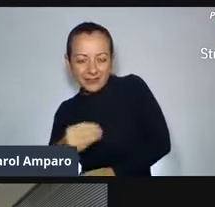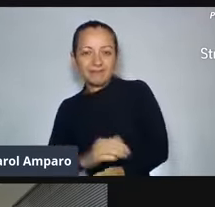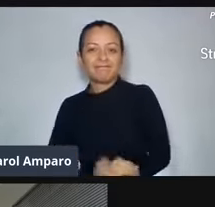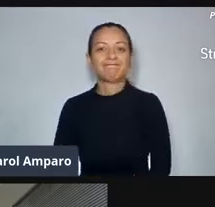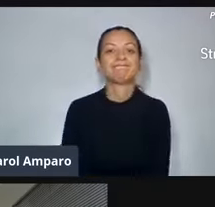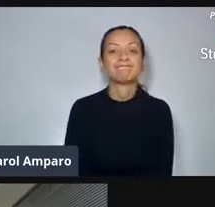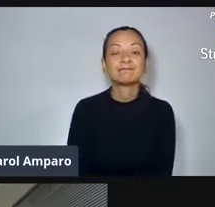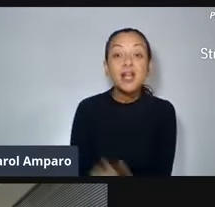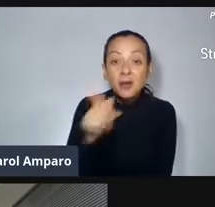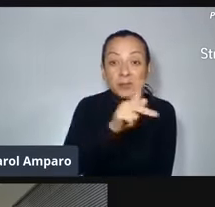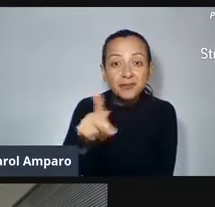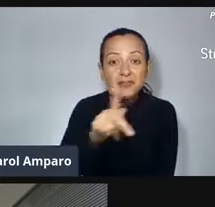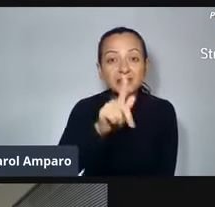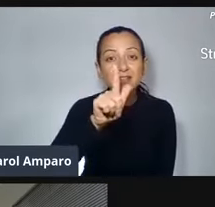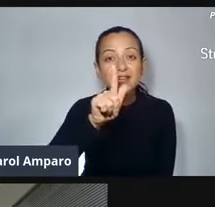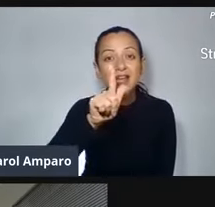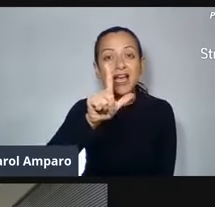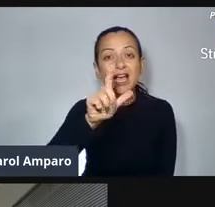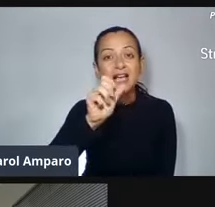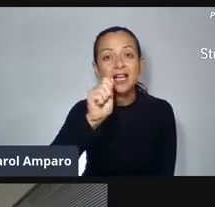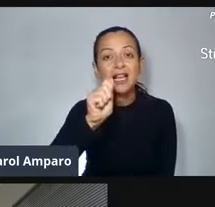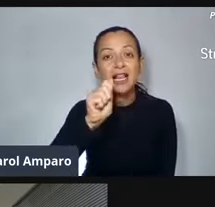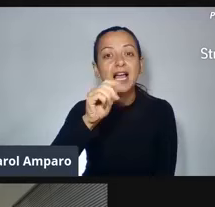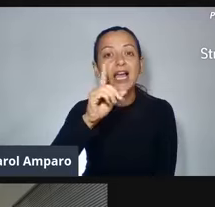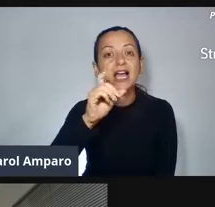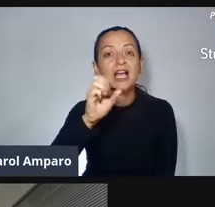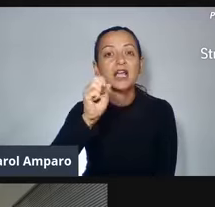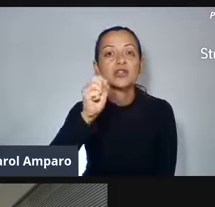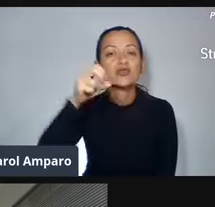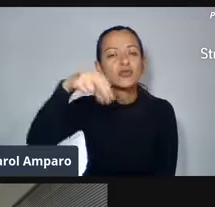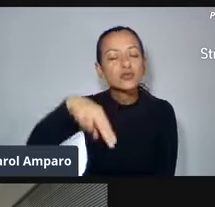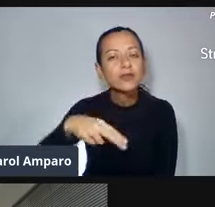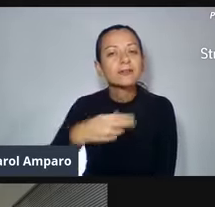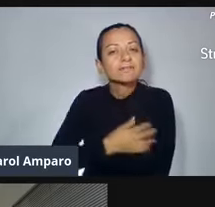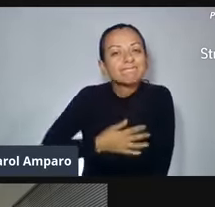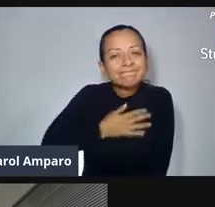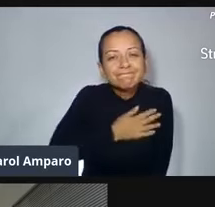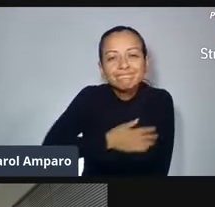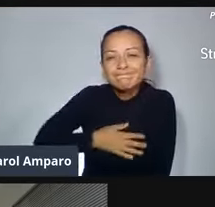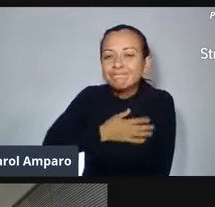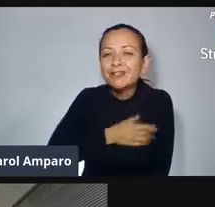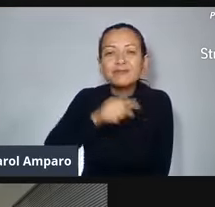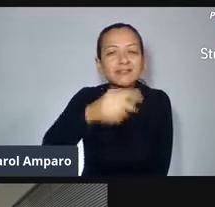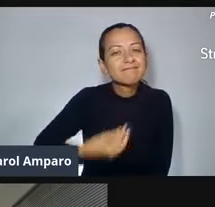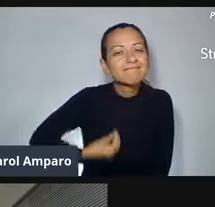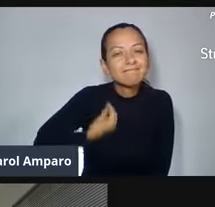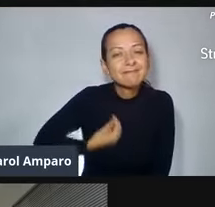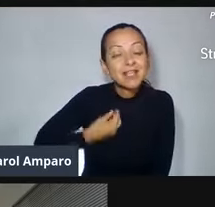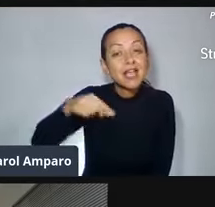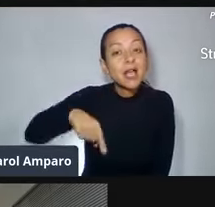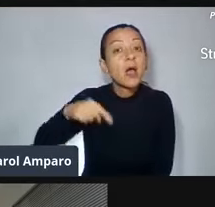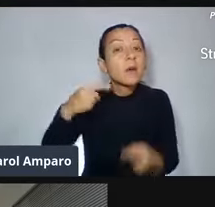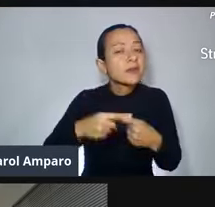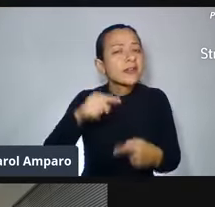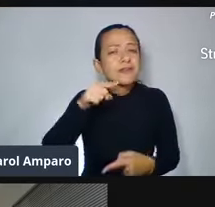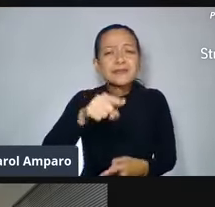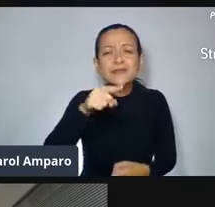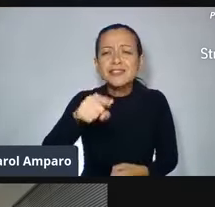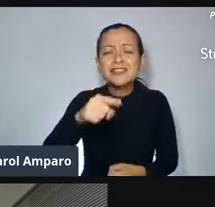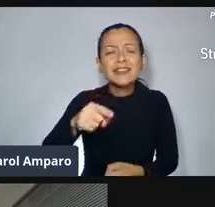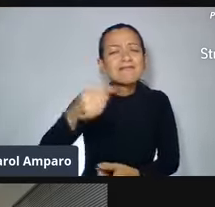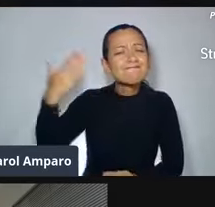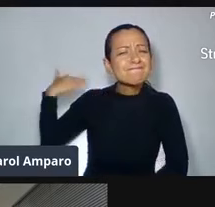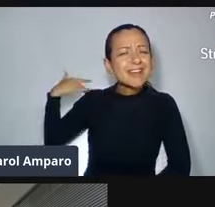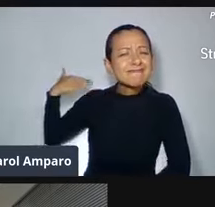tê-lo conosco, o senhor que é um dos principais precursores da capoeira em